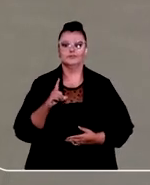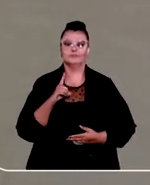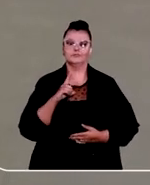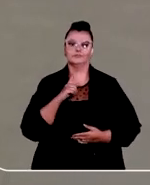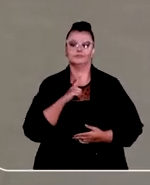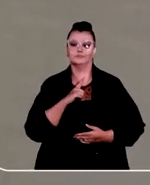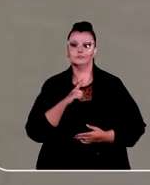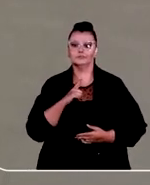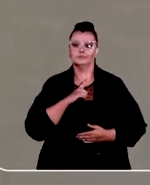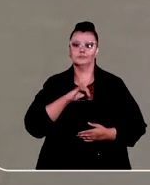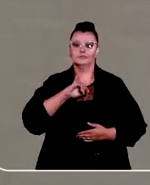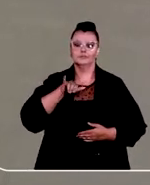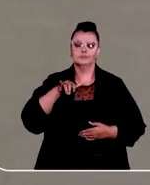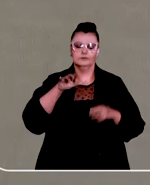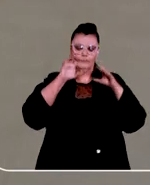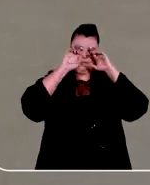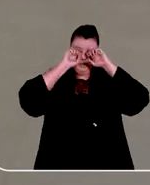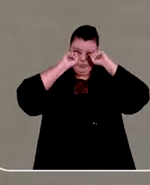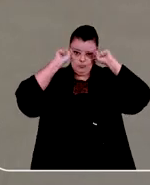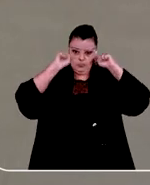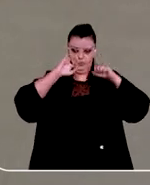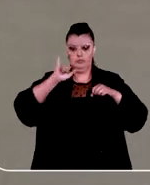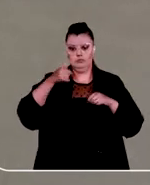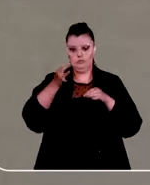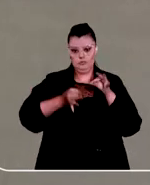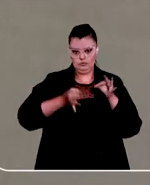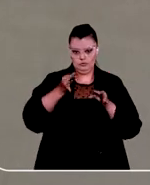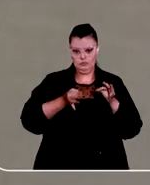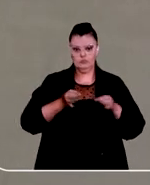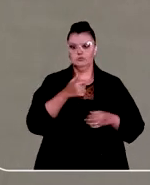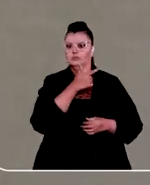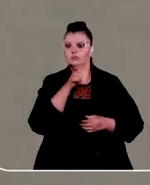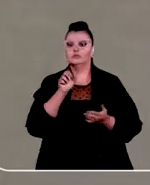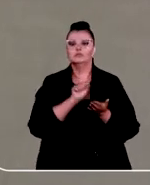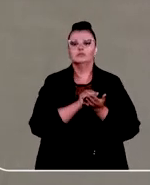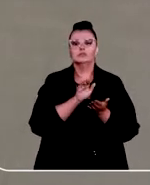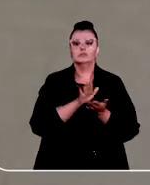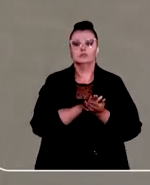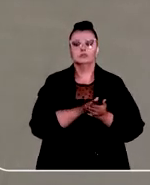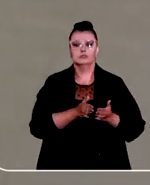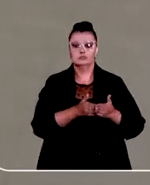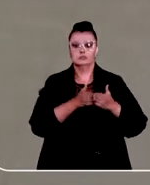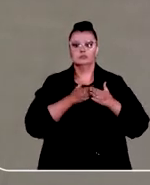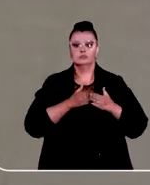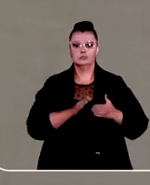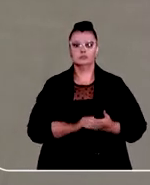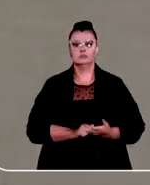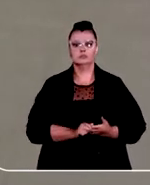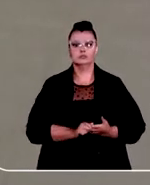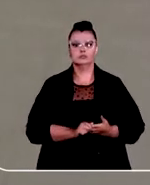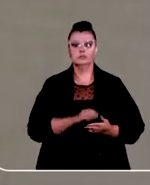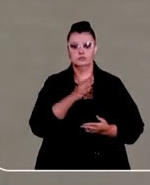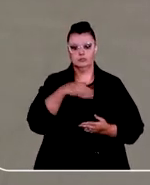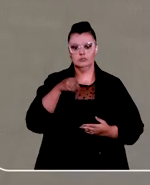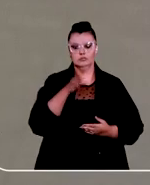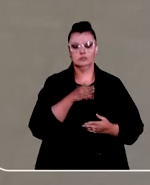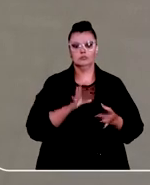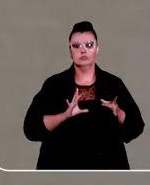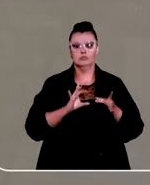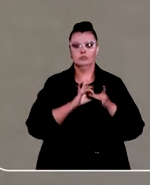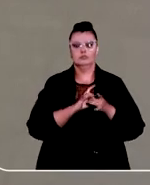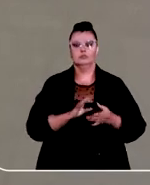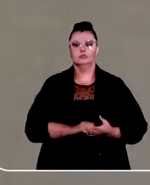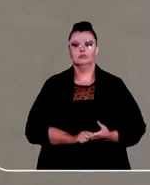Industrial o juízo de primeiro grau julgou o pedido procedente constituindo o título executivo judicial no valor de